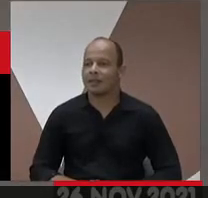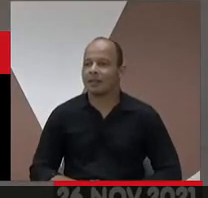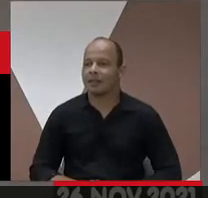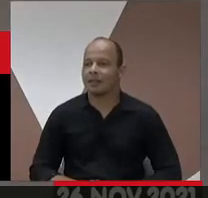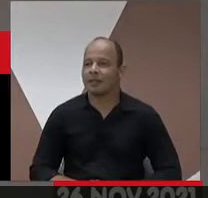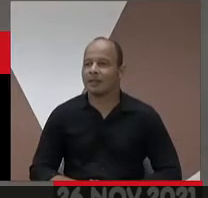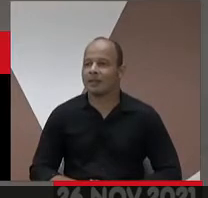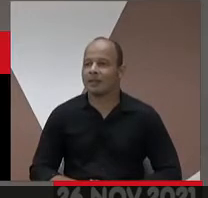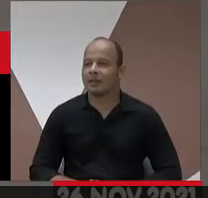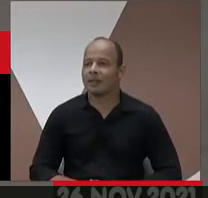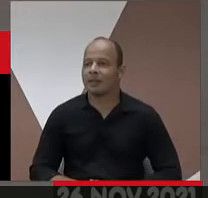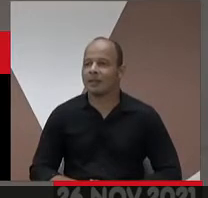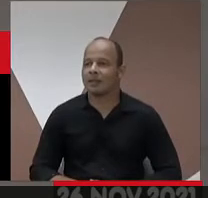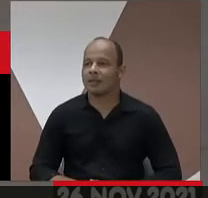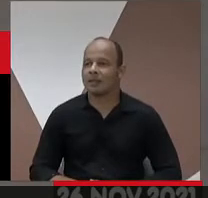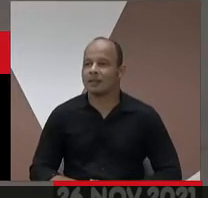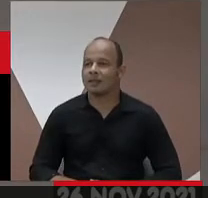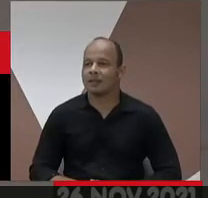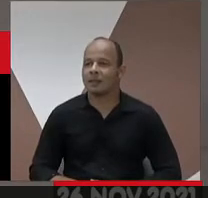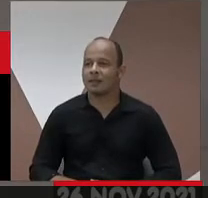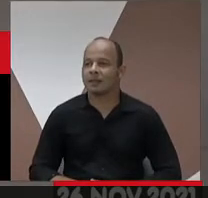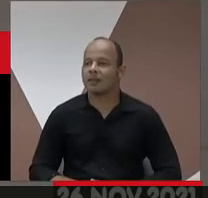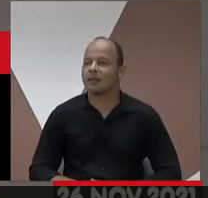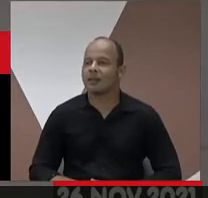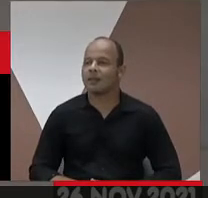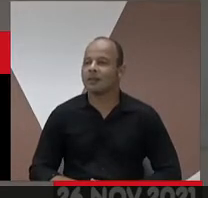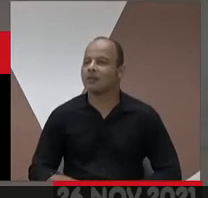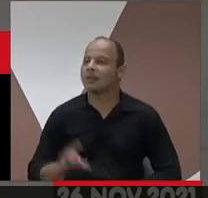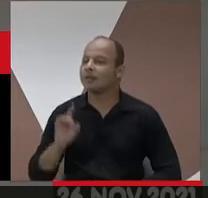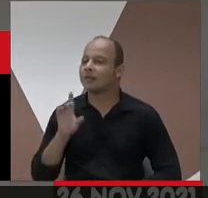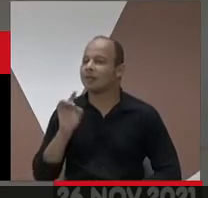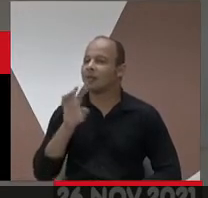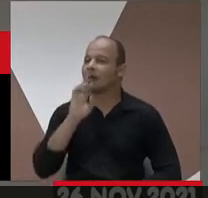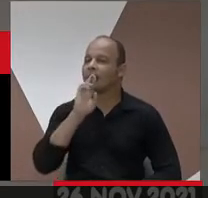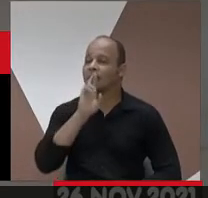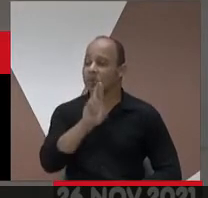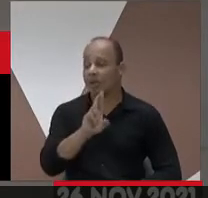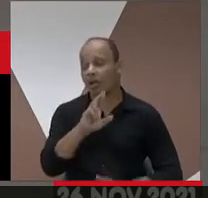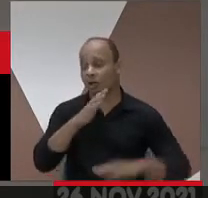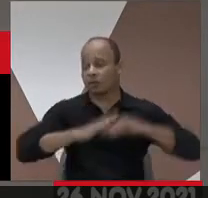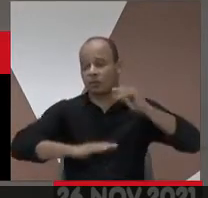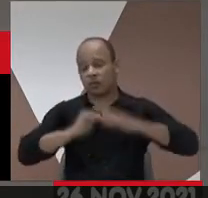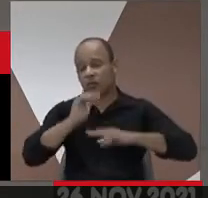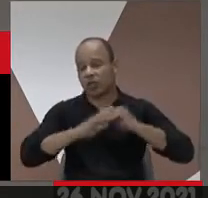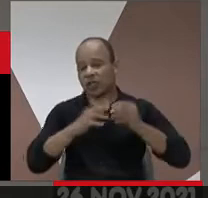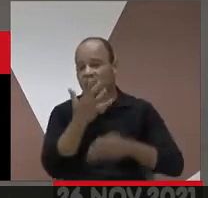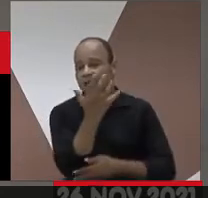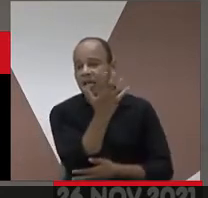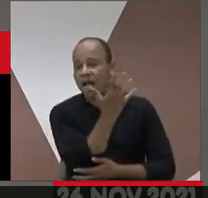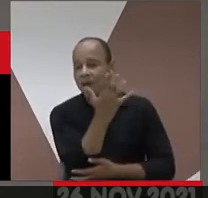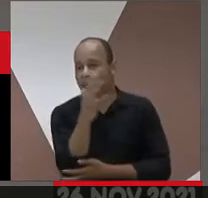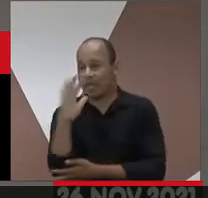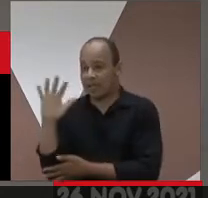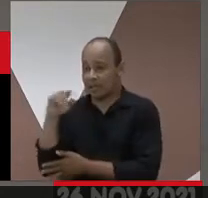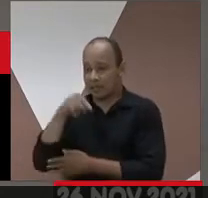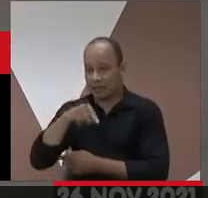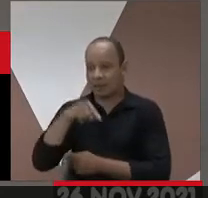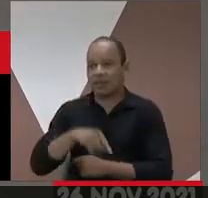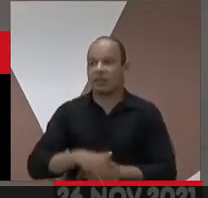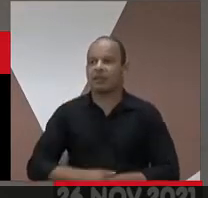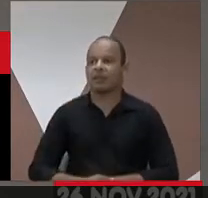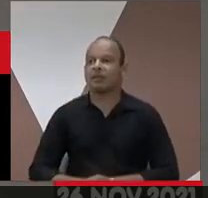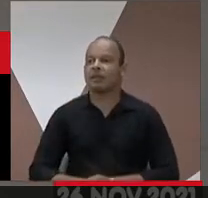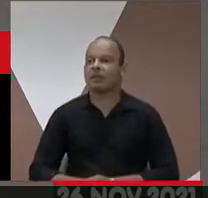Gostaria de dar uma resposta aos ambientalistas aqui presentes. Nós temos só todo o